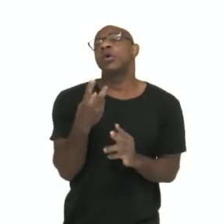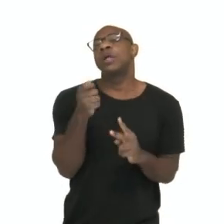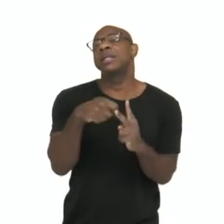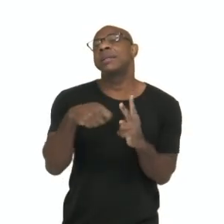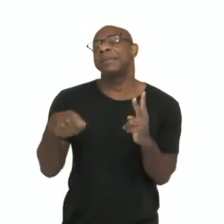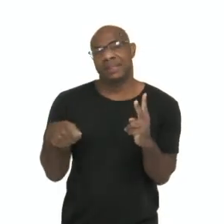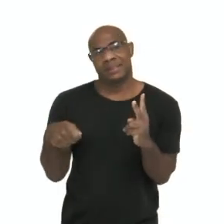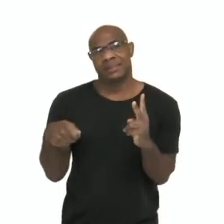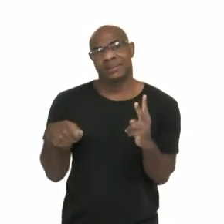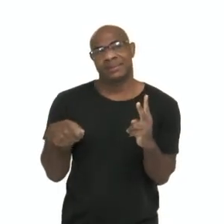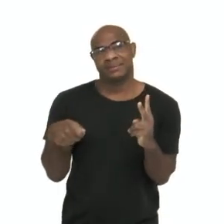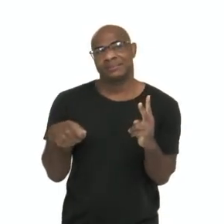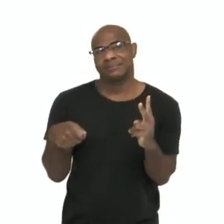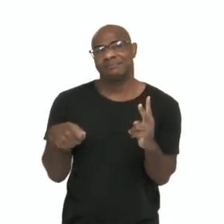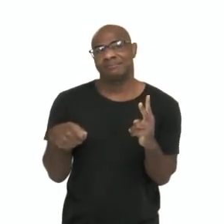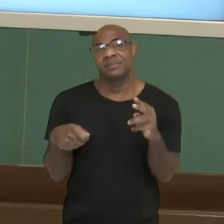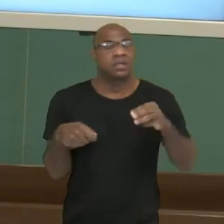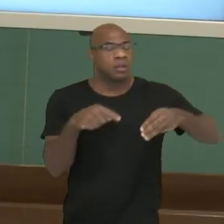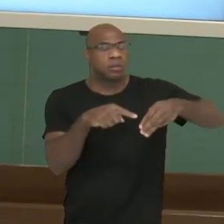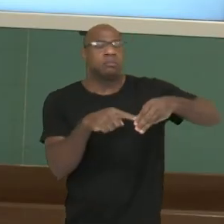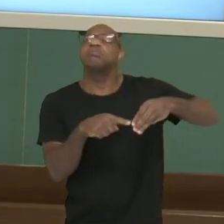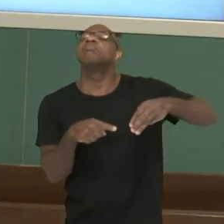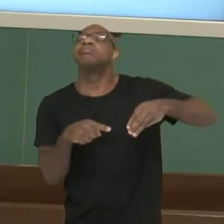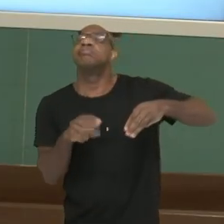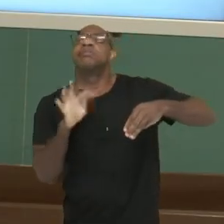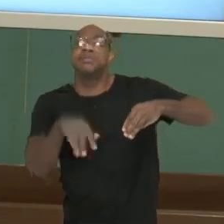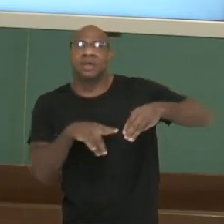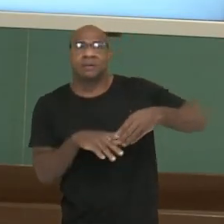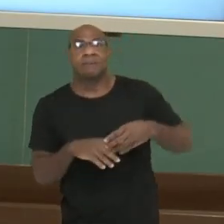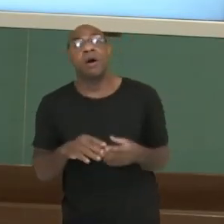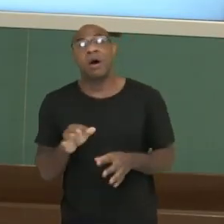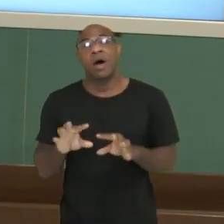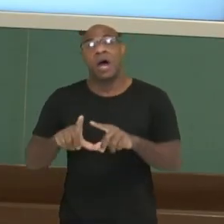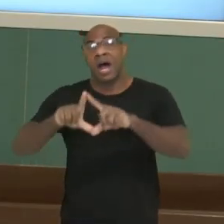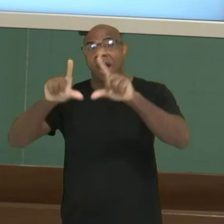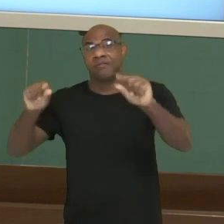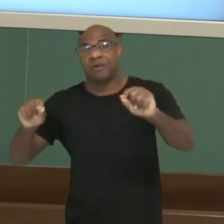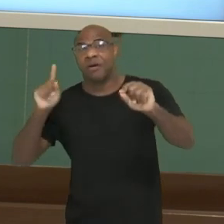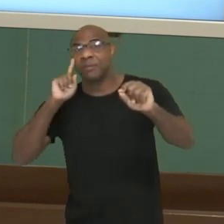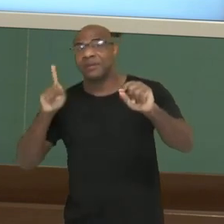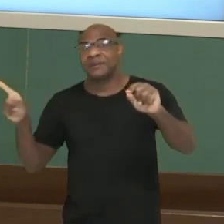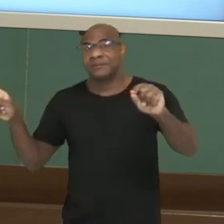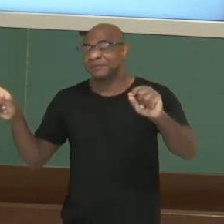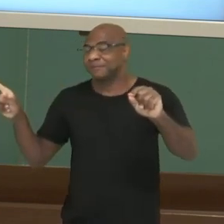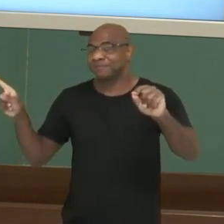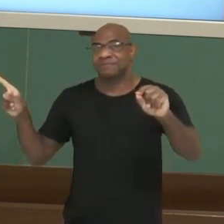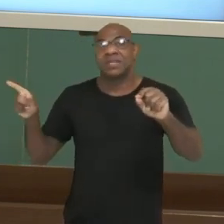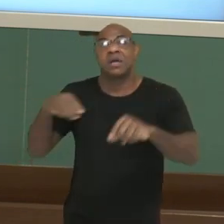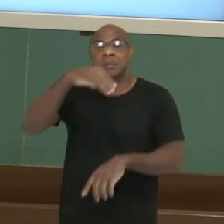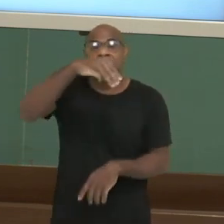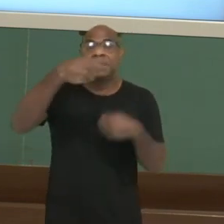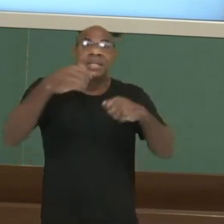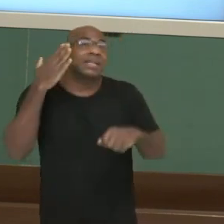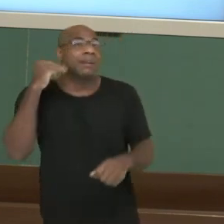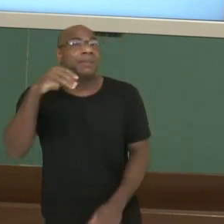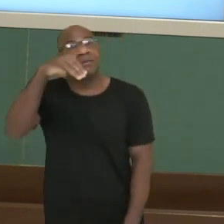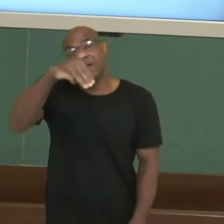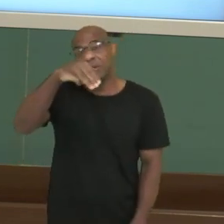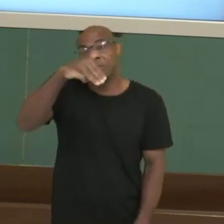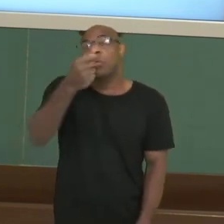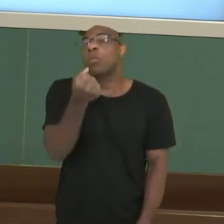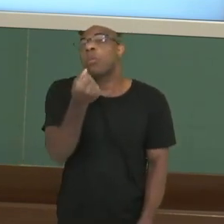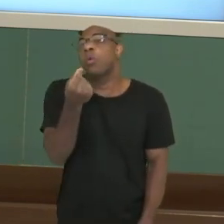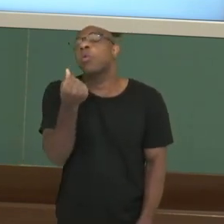será o valor a ser pago? Então lá, ó, formulinha do juro composto, ok? O montante é o que eu quero saber, o valor que eu vou